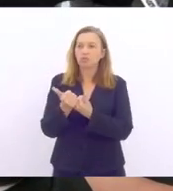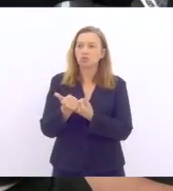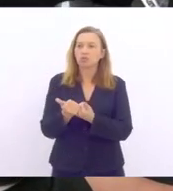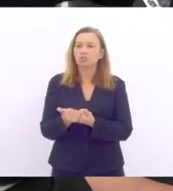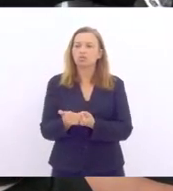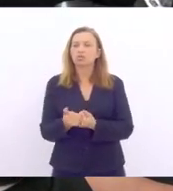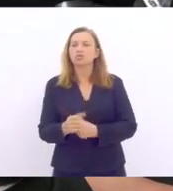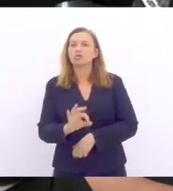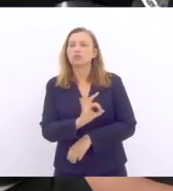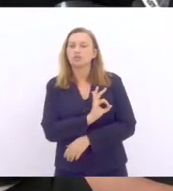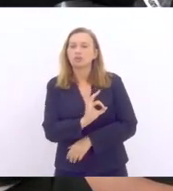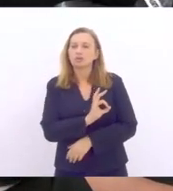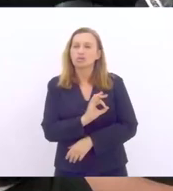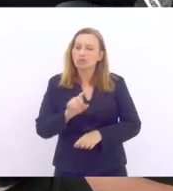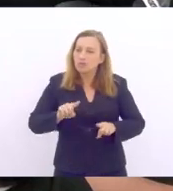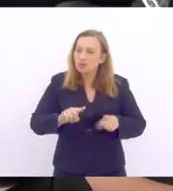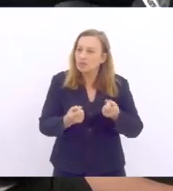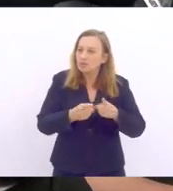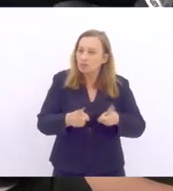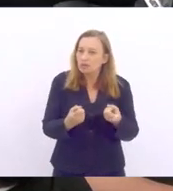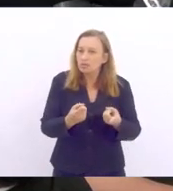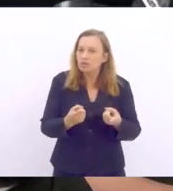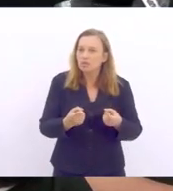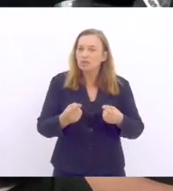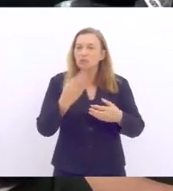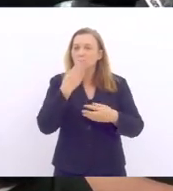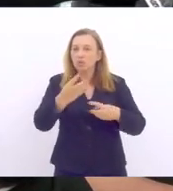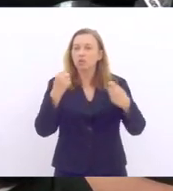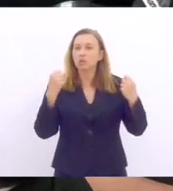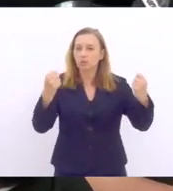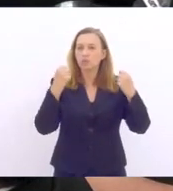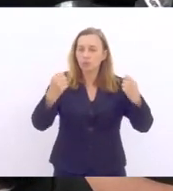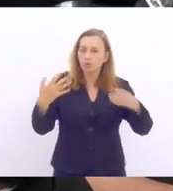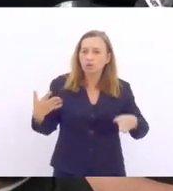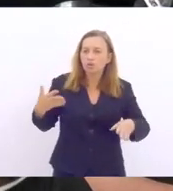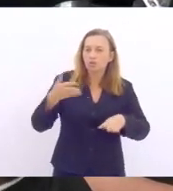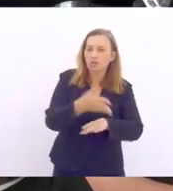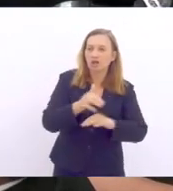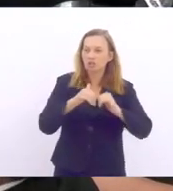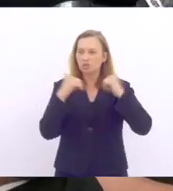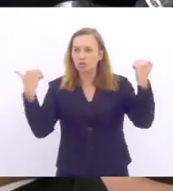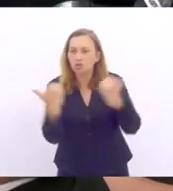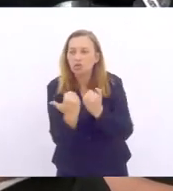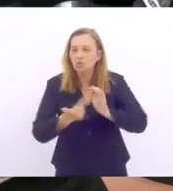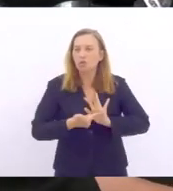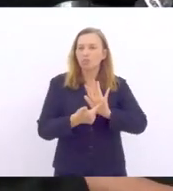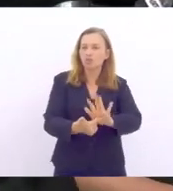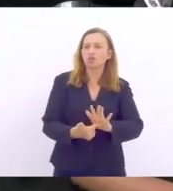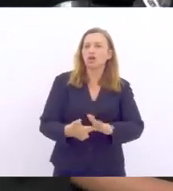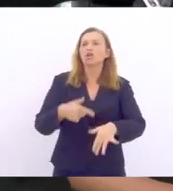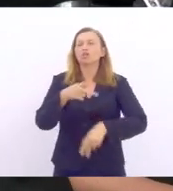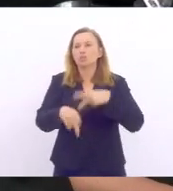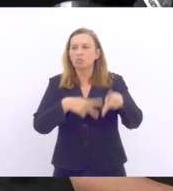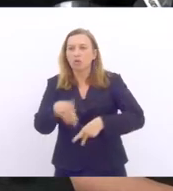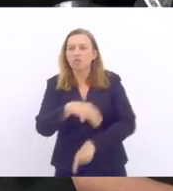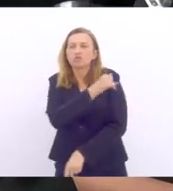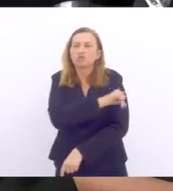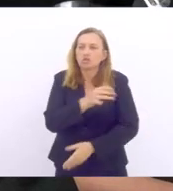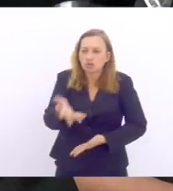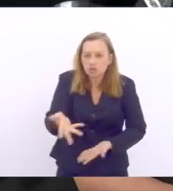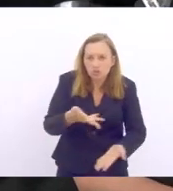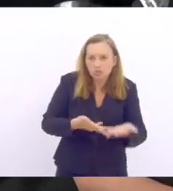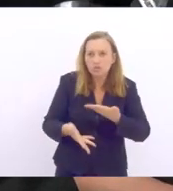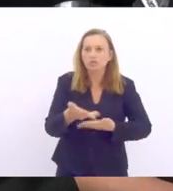e fazer um churrasco das torcidas, entrarmos todos juntos no Maracanã para mostrar que o povo do Rio de Janeiro é um povo